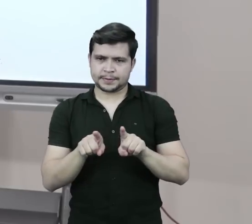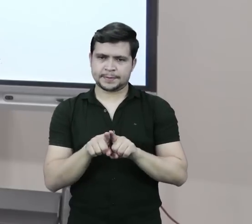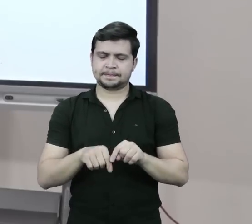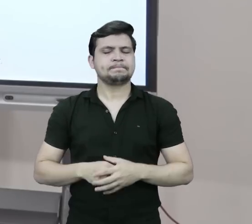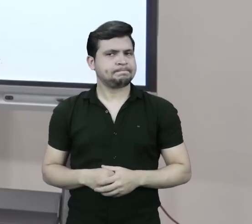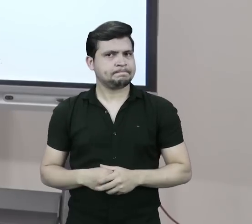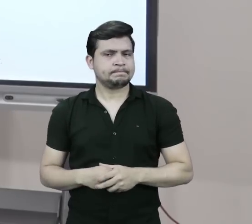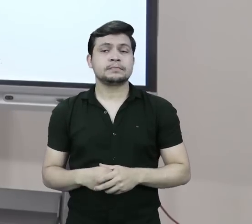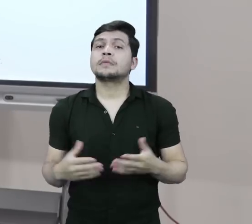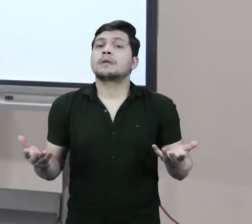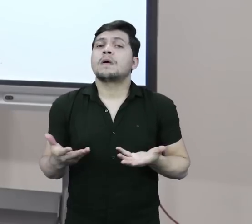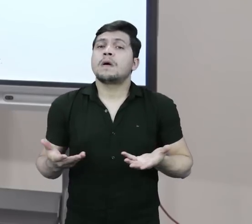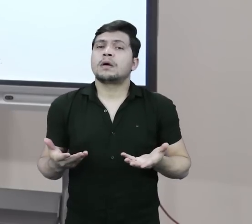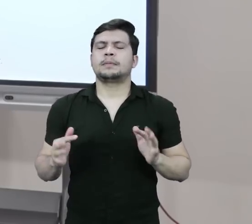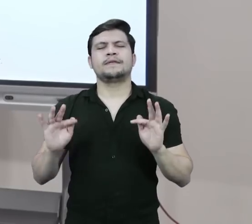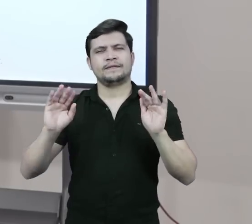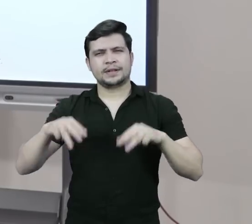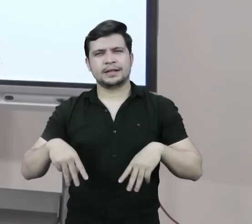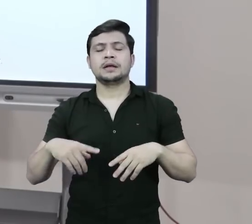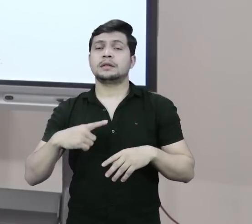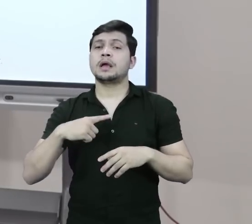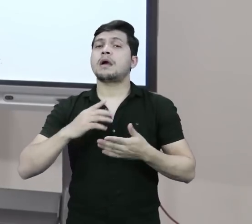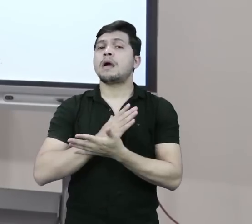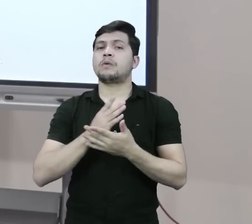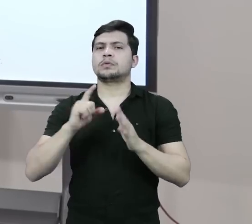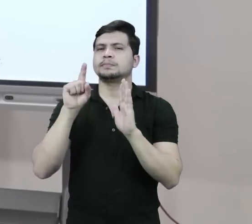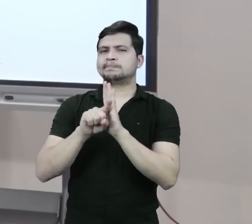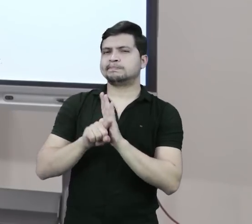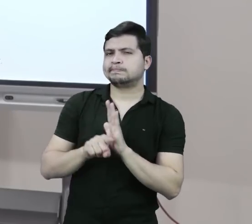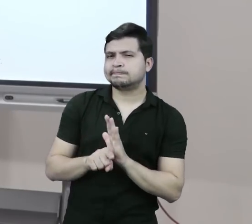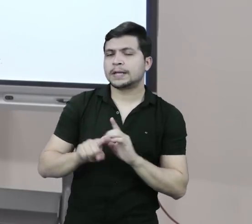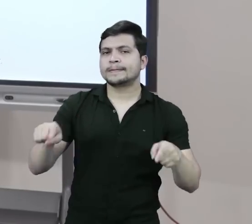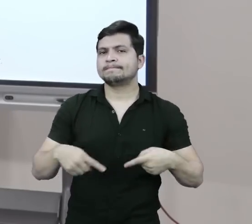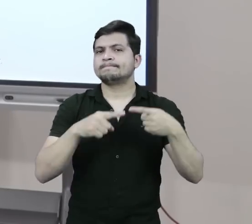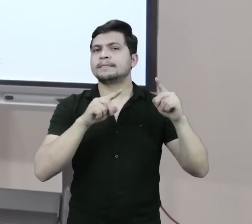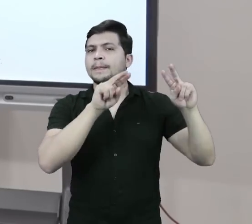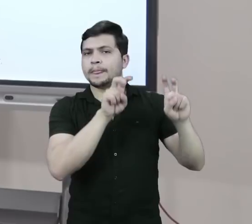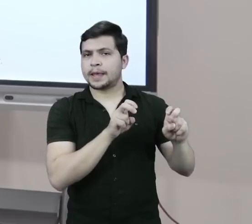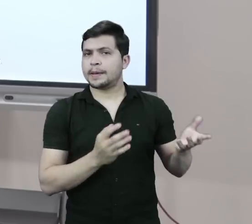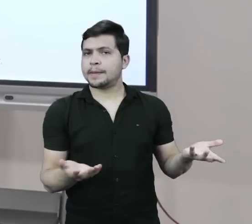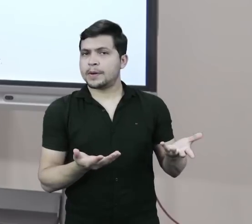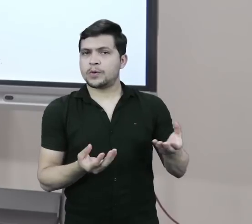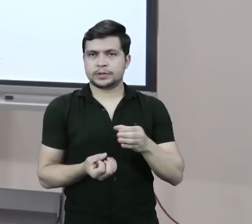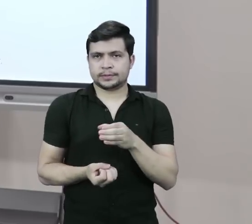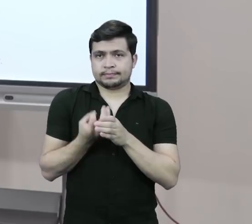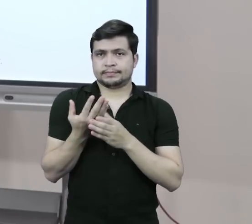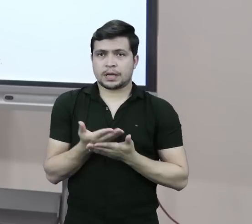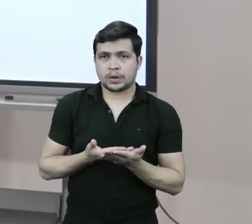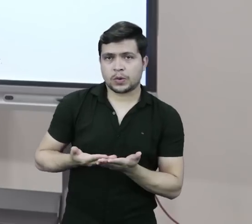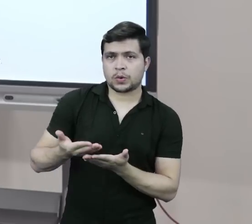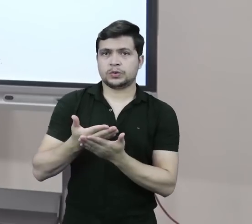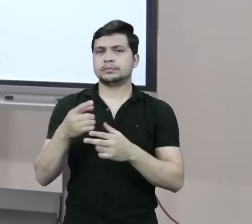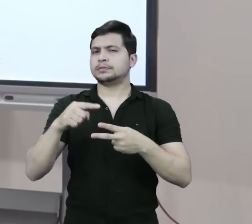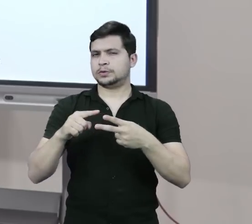temos algumas questões para encerrar envolvendo aí o tema de ecologia. Duas questõezinhas aí para a